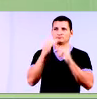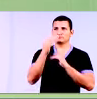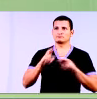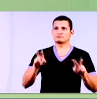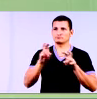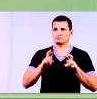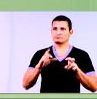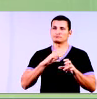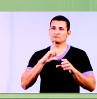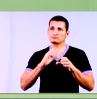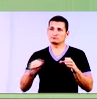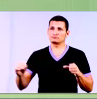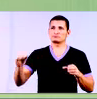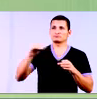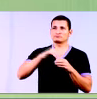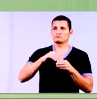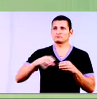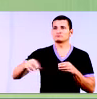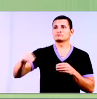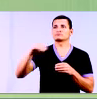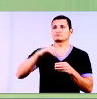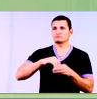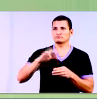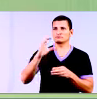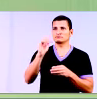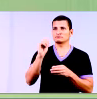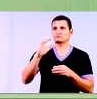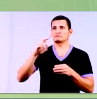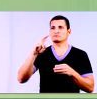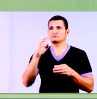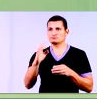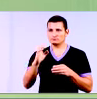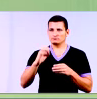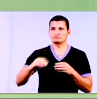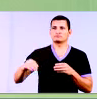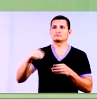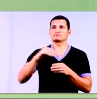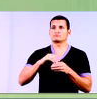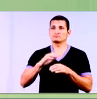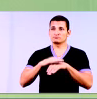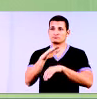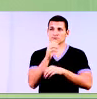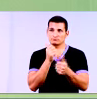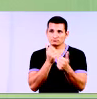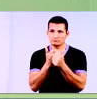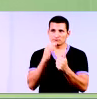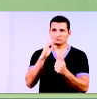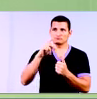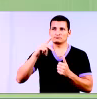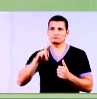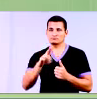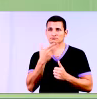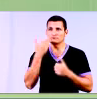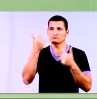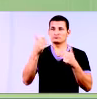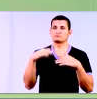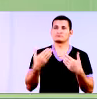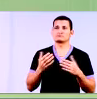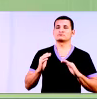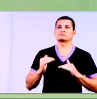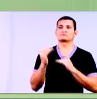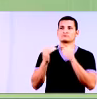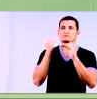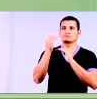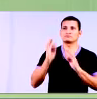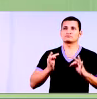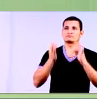sendo trazido para dentro da memória, para dentro do processador. Quanto mais próximo do processador, melhor. Então a evolução tecnológica hoje é para